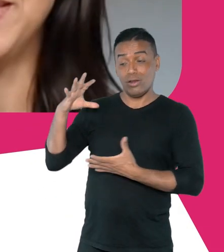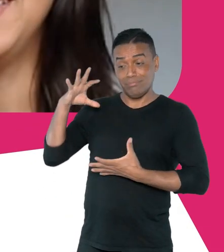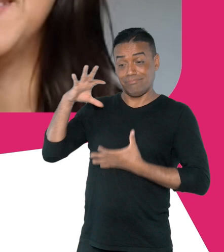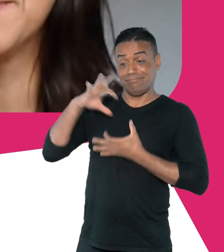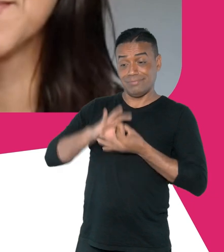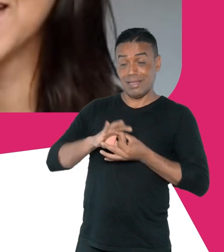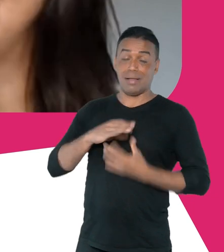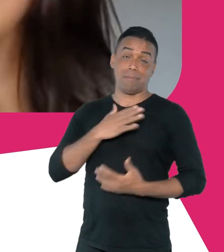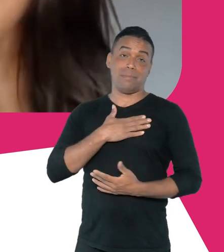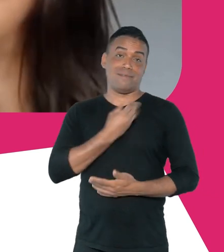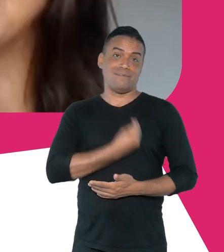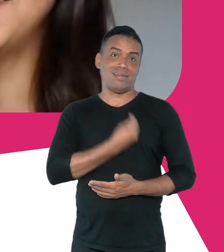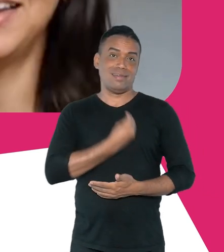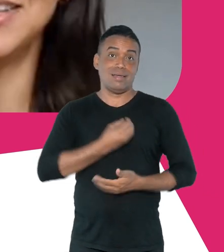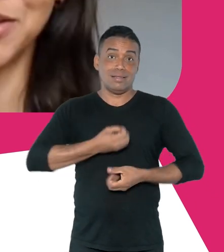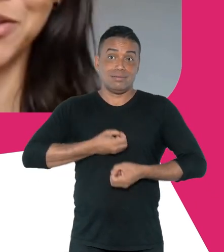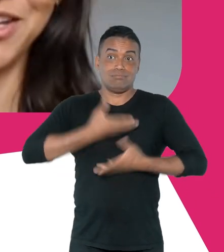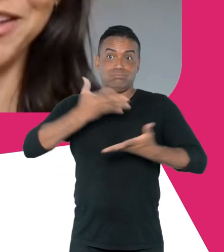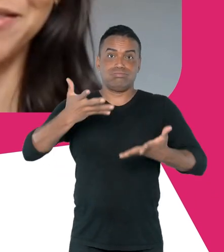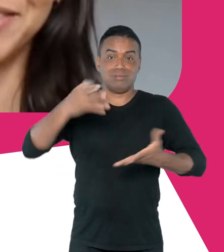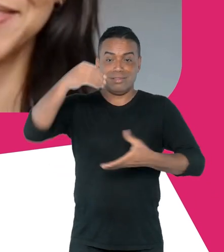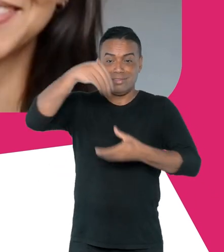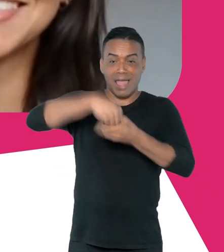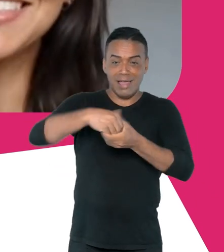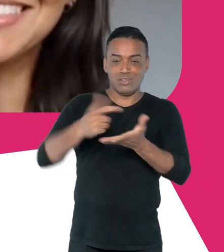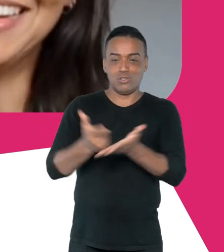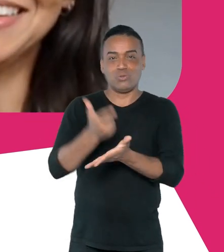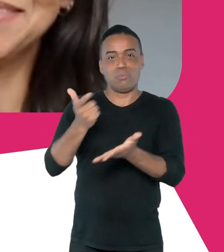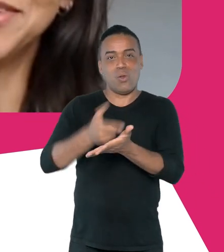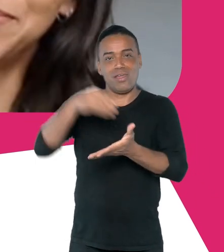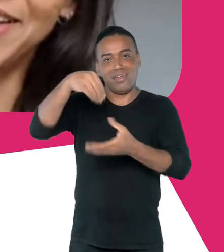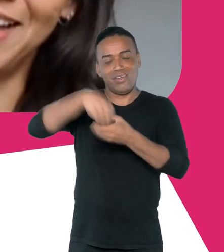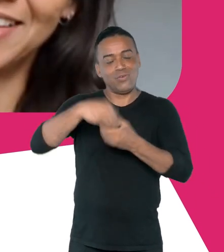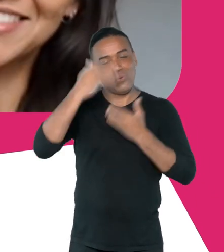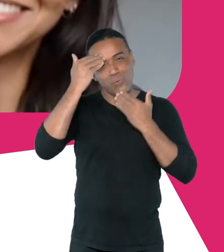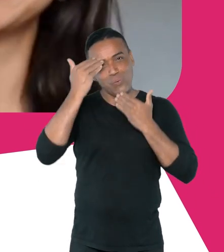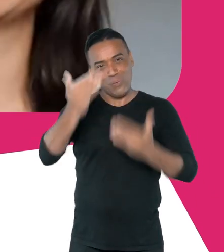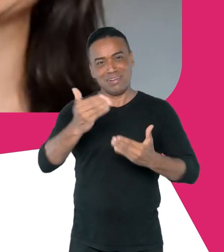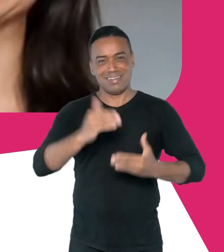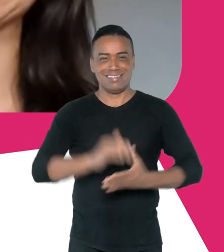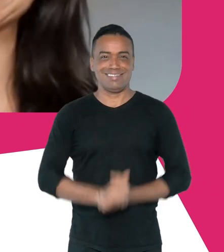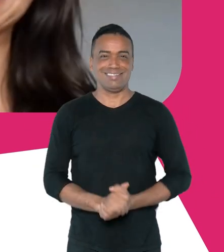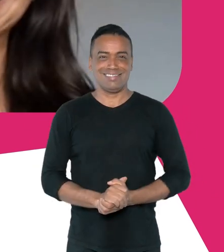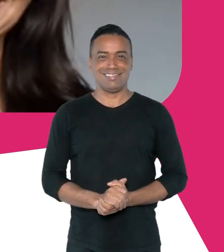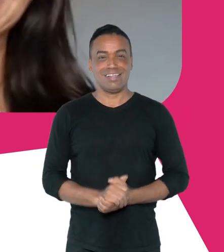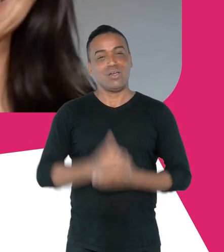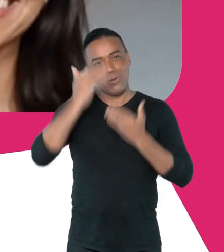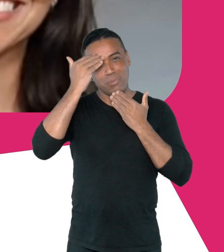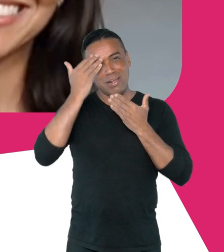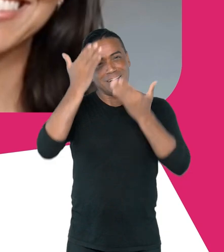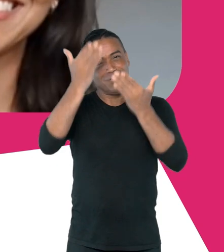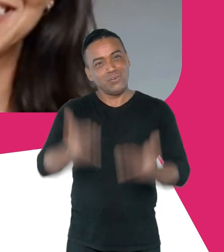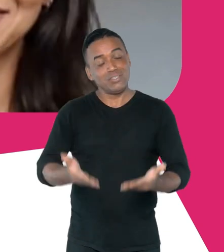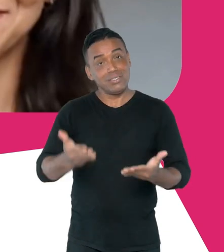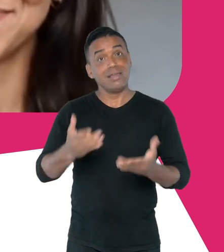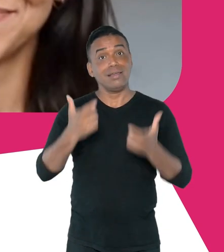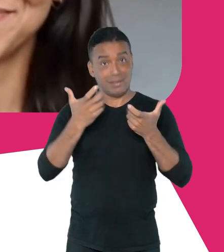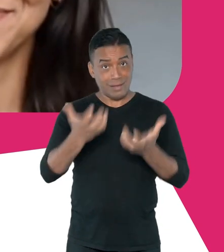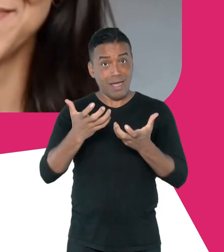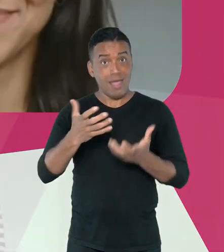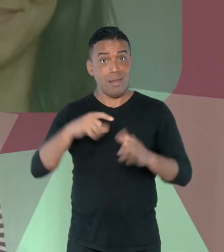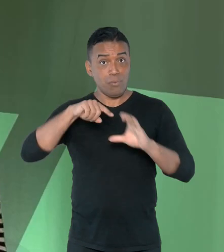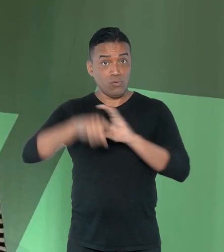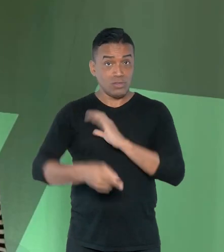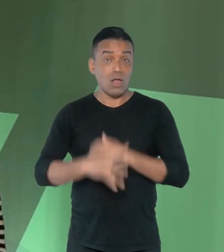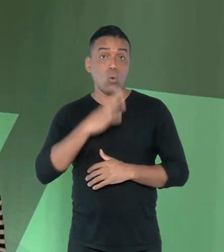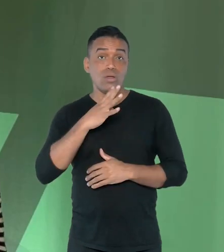parte de mim e que se materializou no livro, né? Muito obrigada. Obrigada a você. E quem quiser